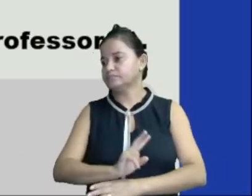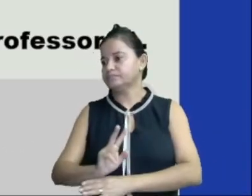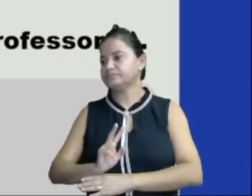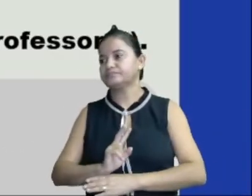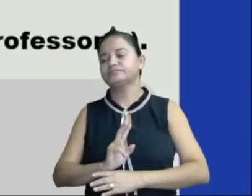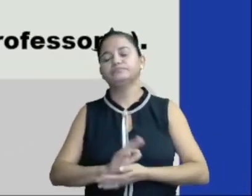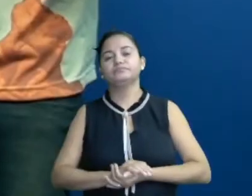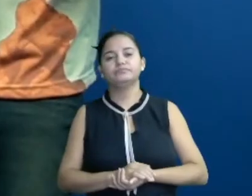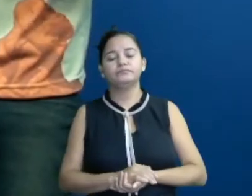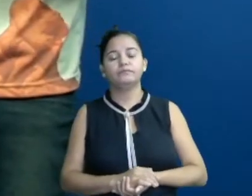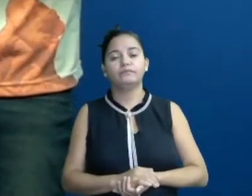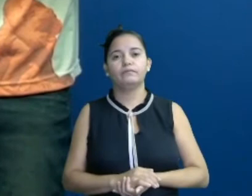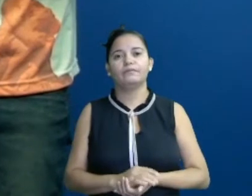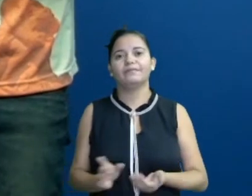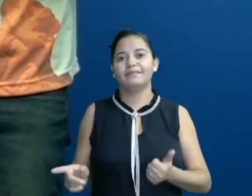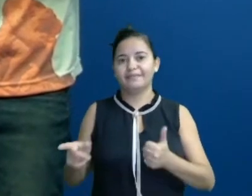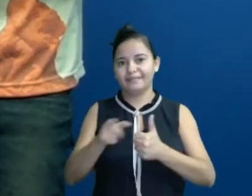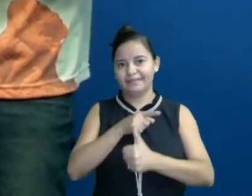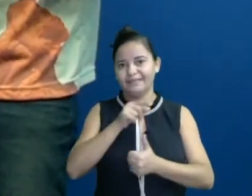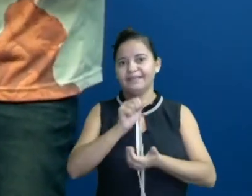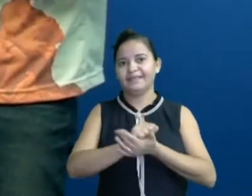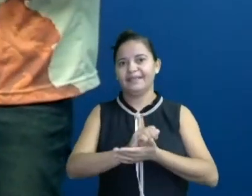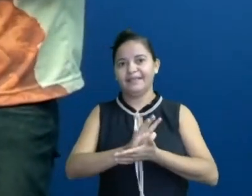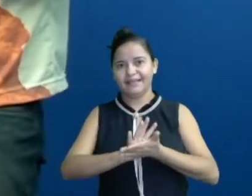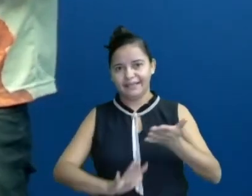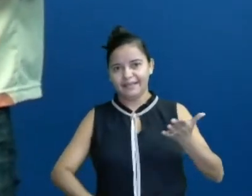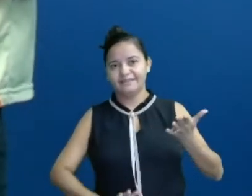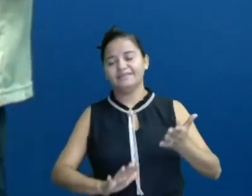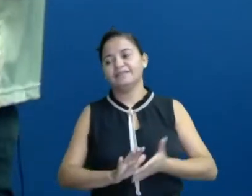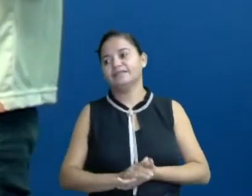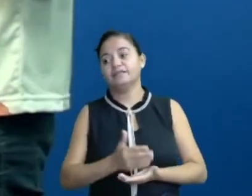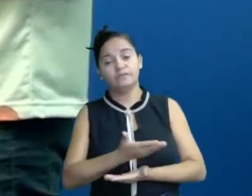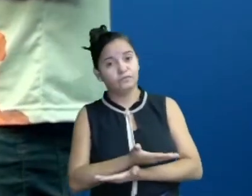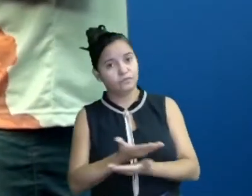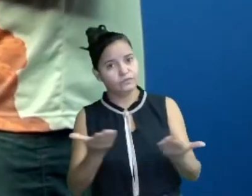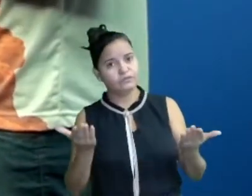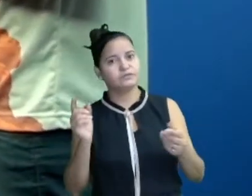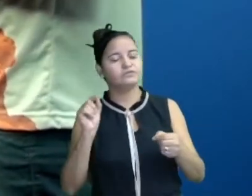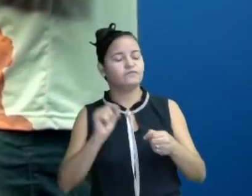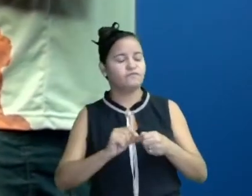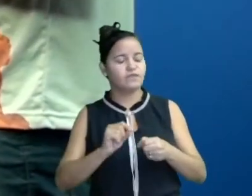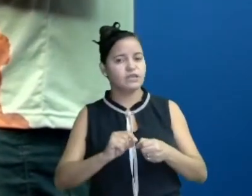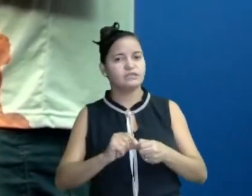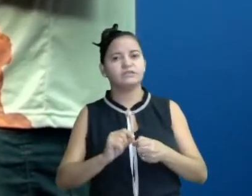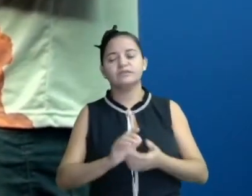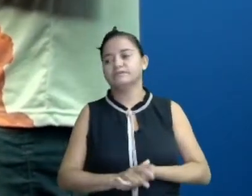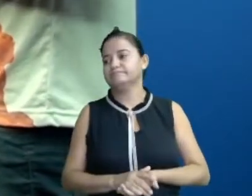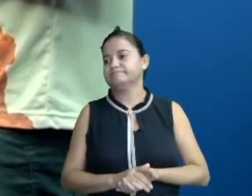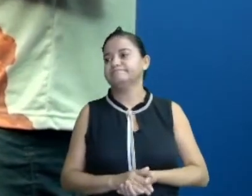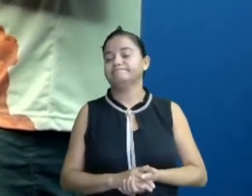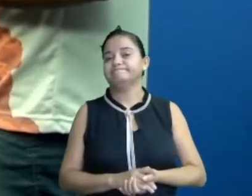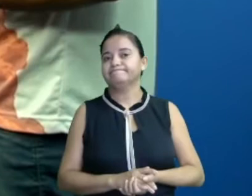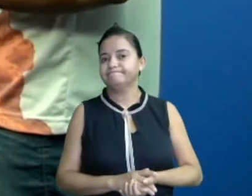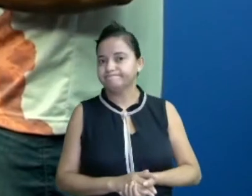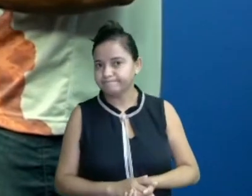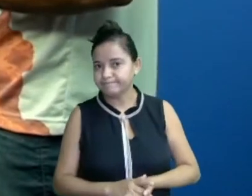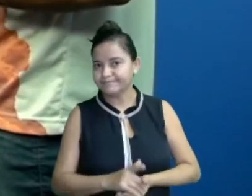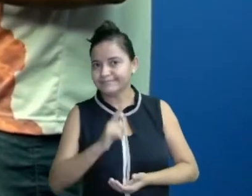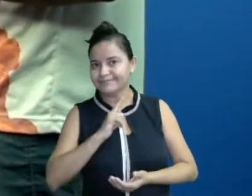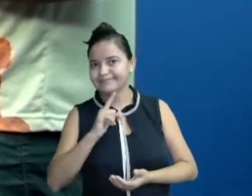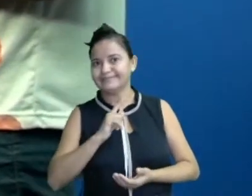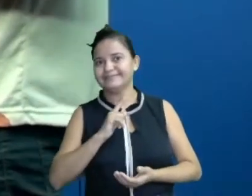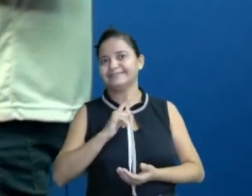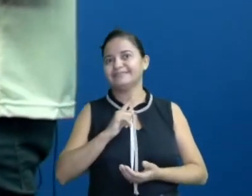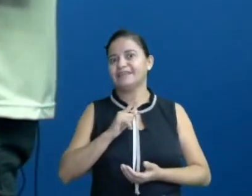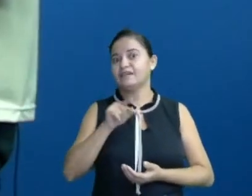primeira atividade que a gente vai estar propondo para vocês realizarem é a realização de uma ficha de